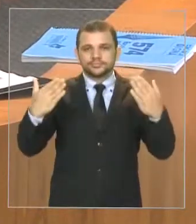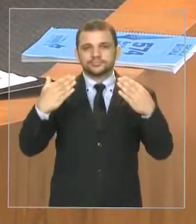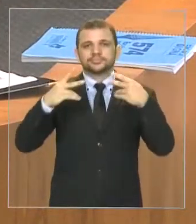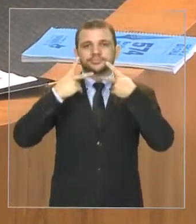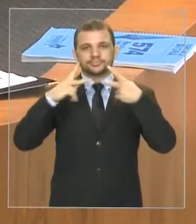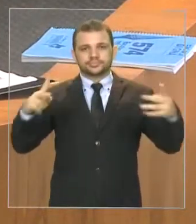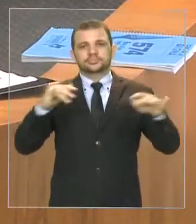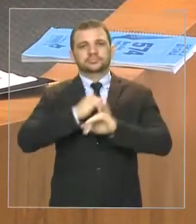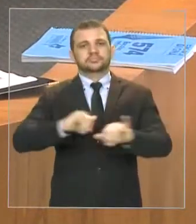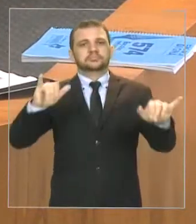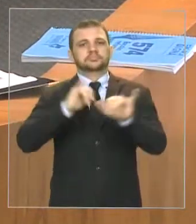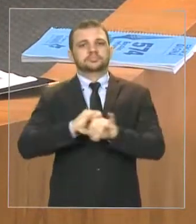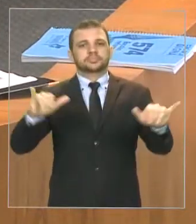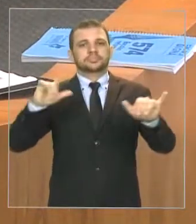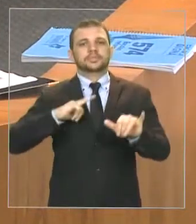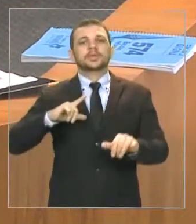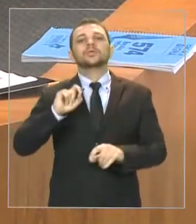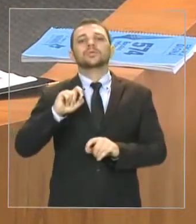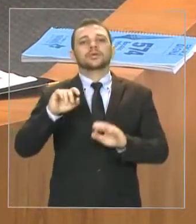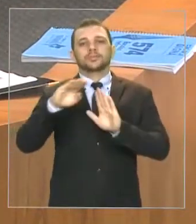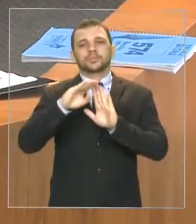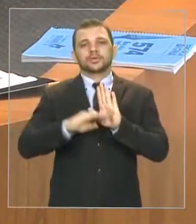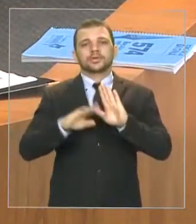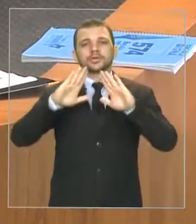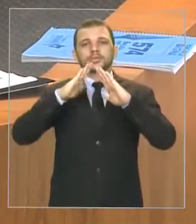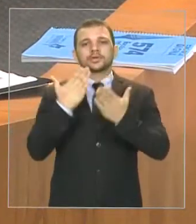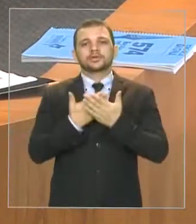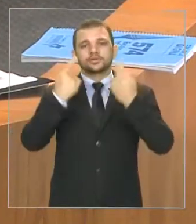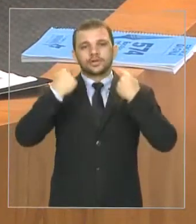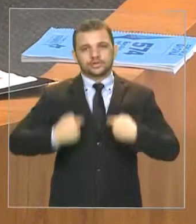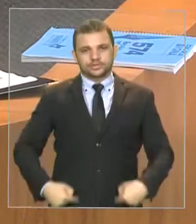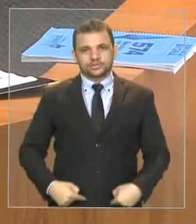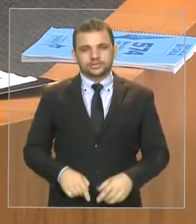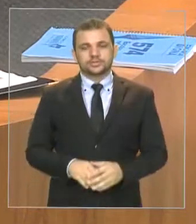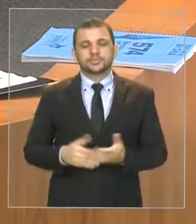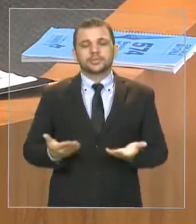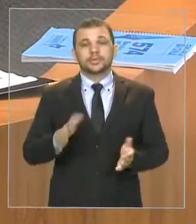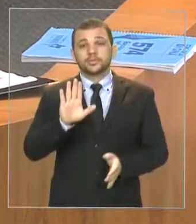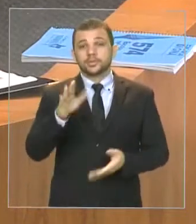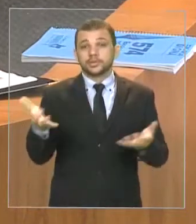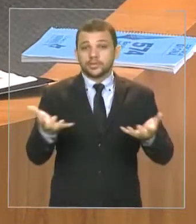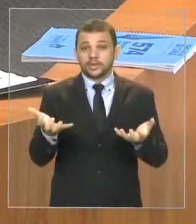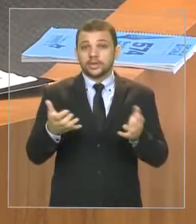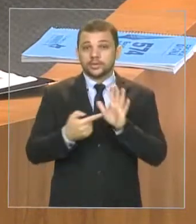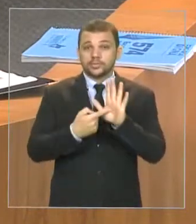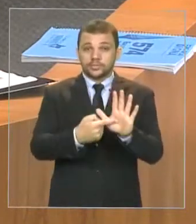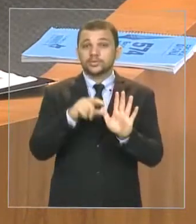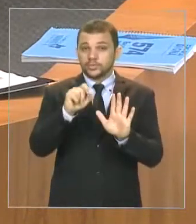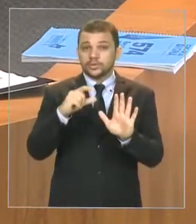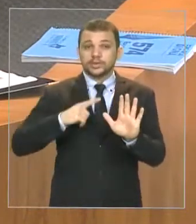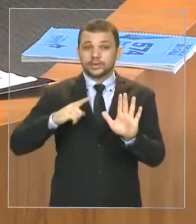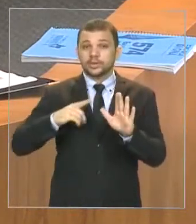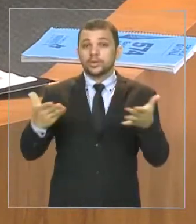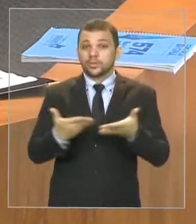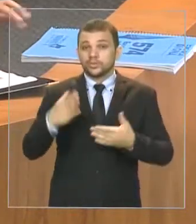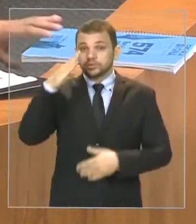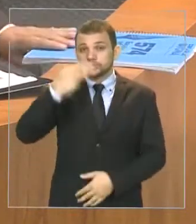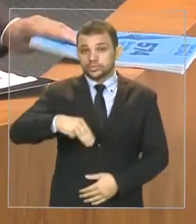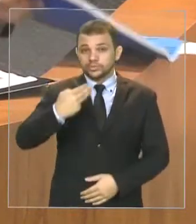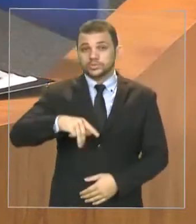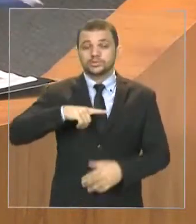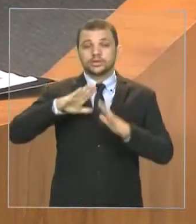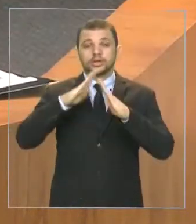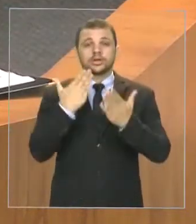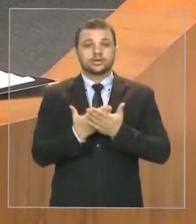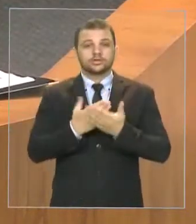governo, que é a escola digna. E hoje eu quero mostrar que nós temos escolas não dignas no governo Flávio